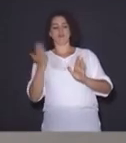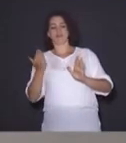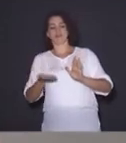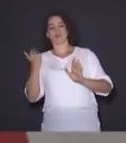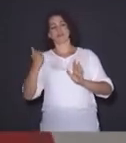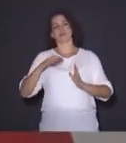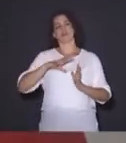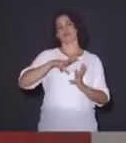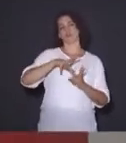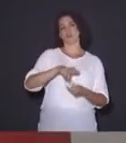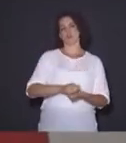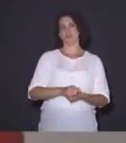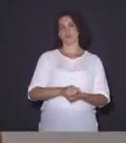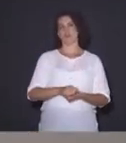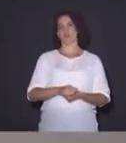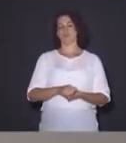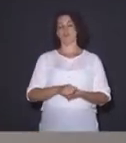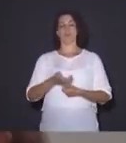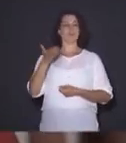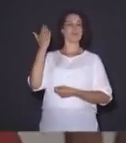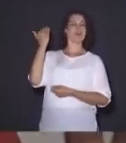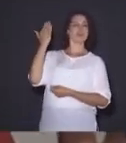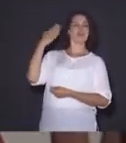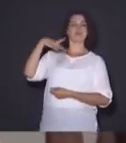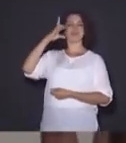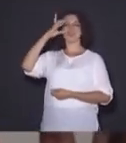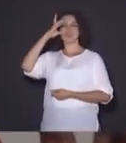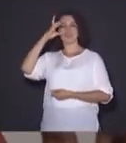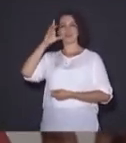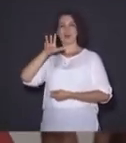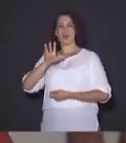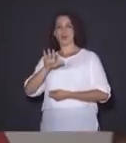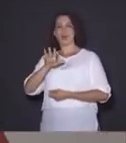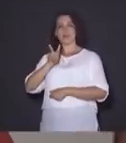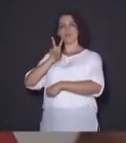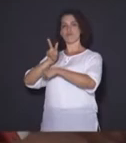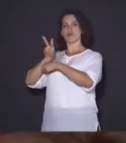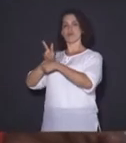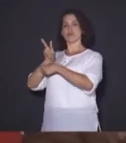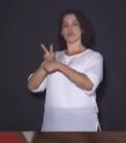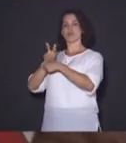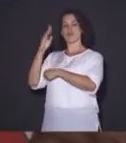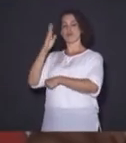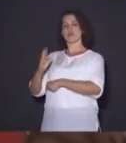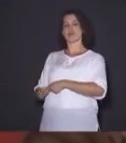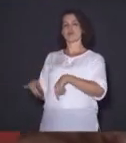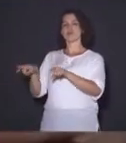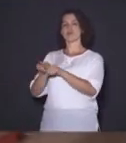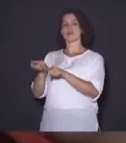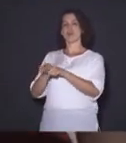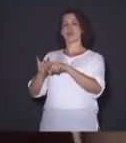período dilma e lula proteger o brasil e américa latina